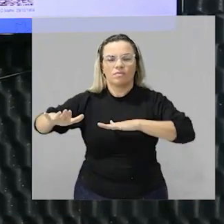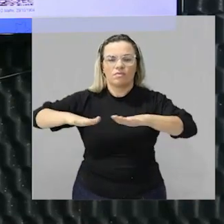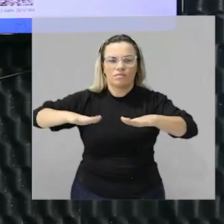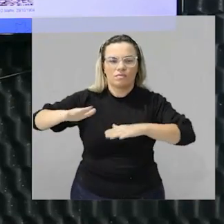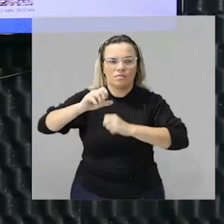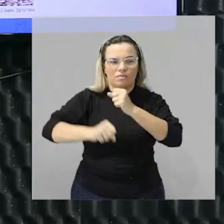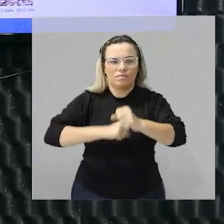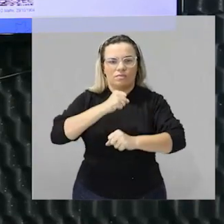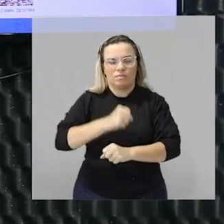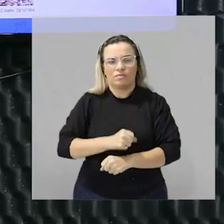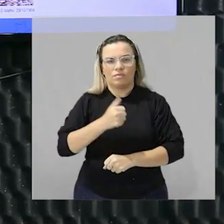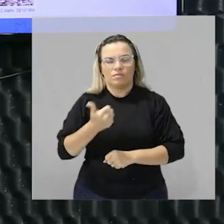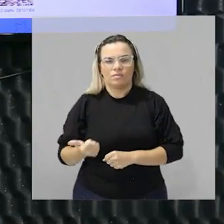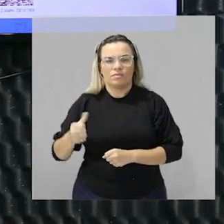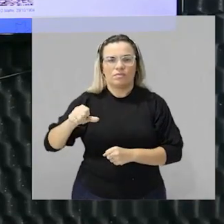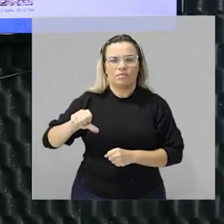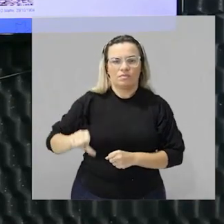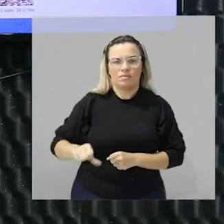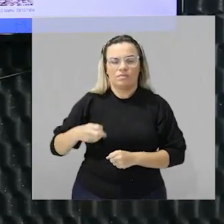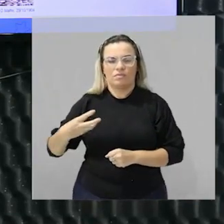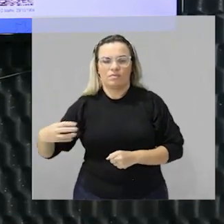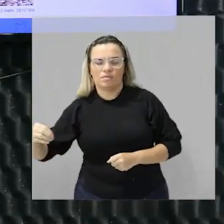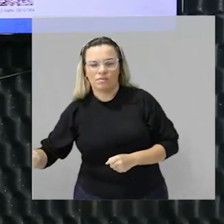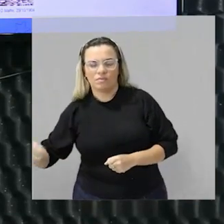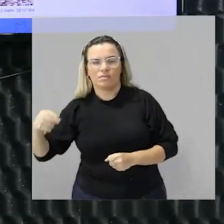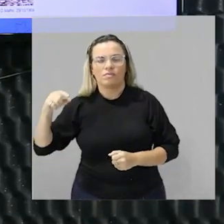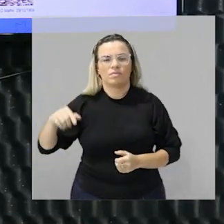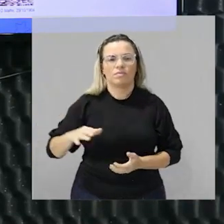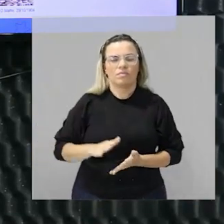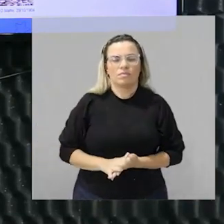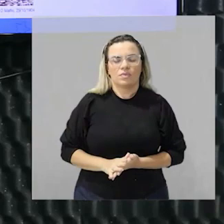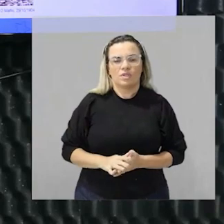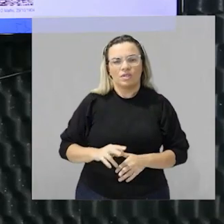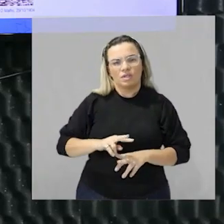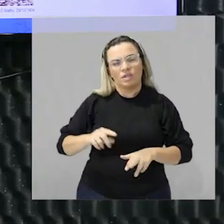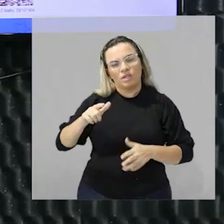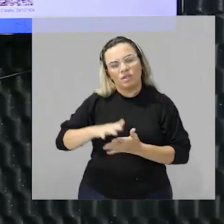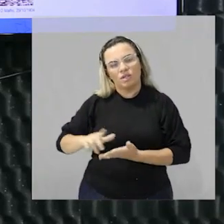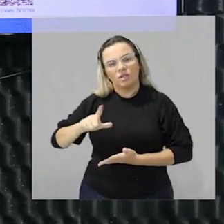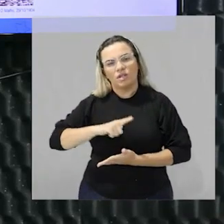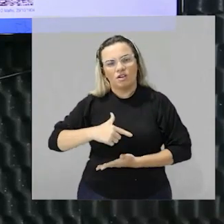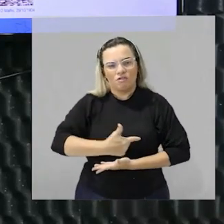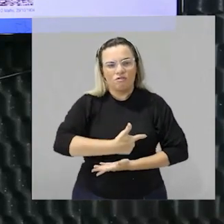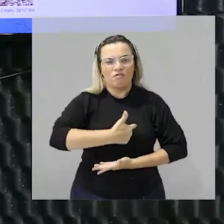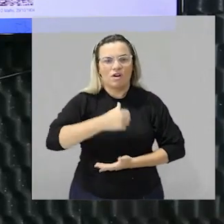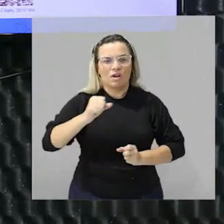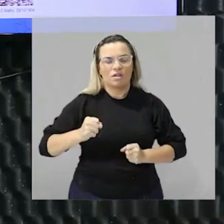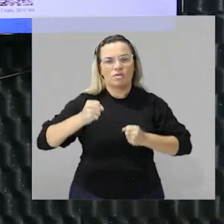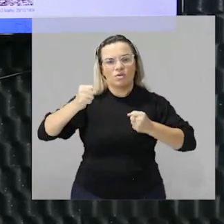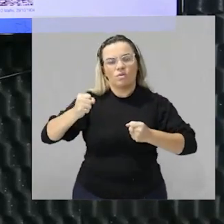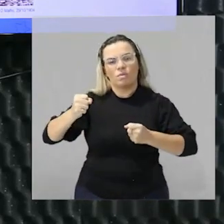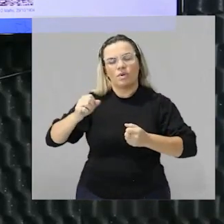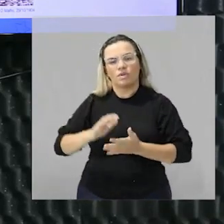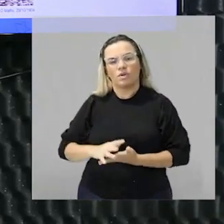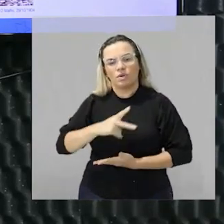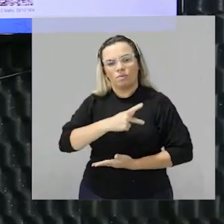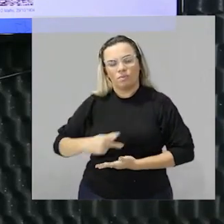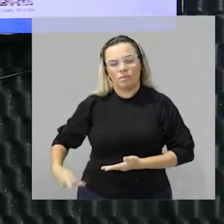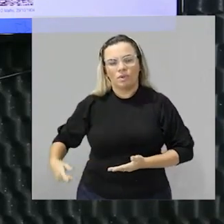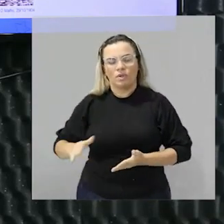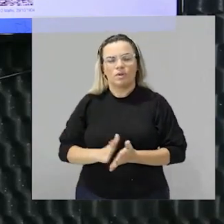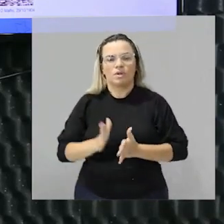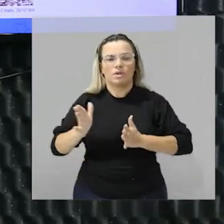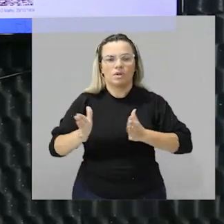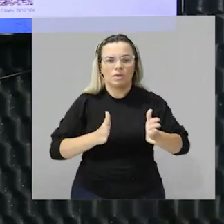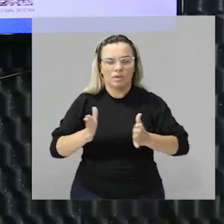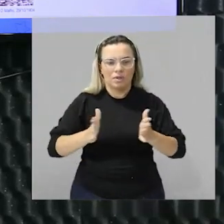de 1930, um movimento que vai colocar Vargas no poder. Esse período ele também é chamado, apesar de